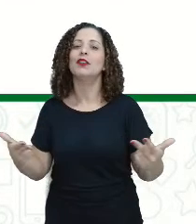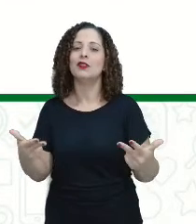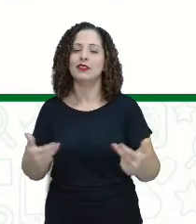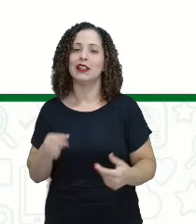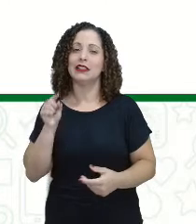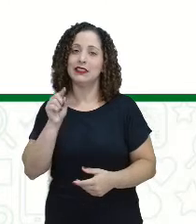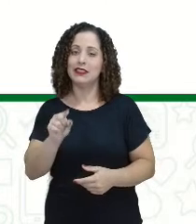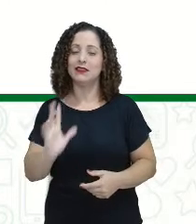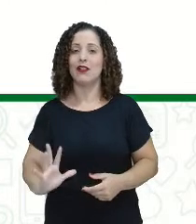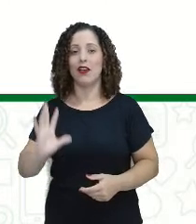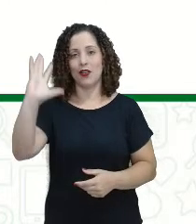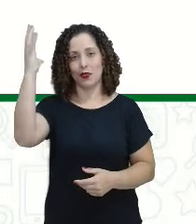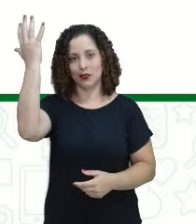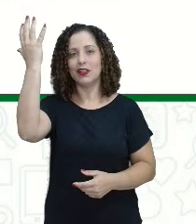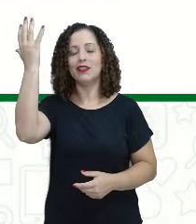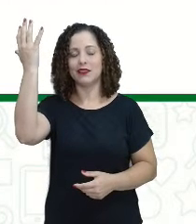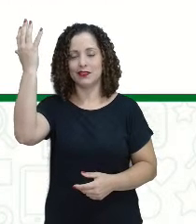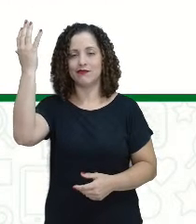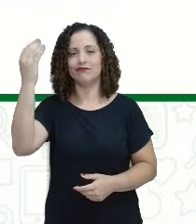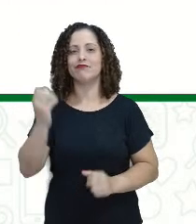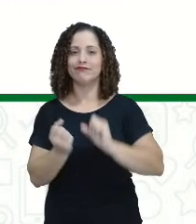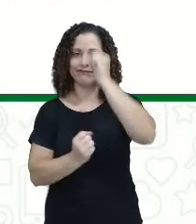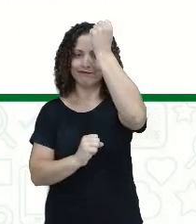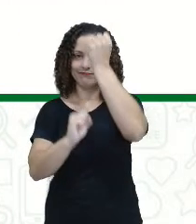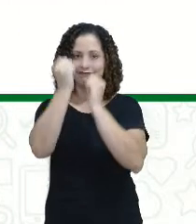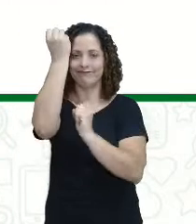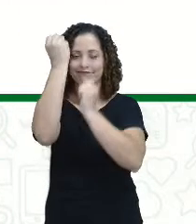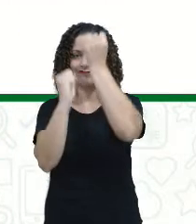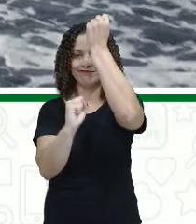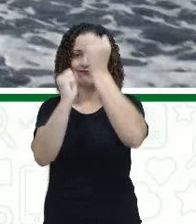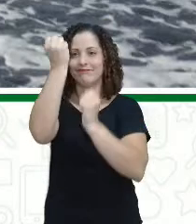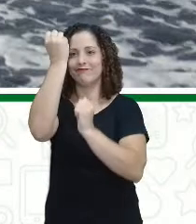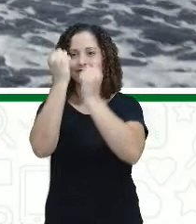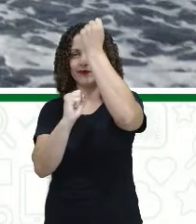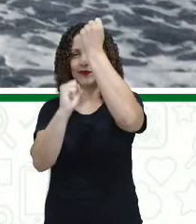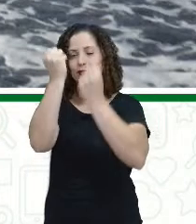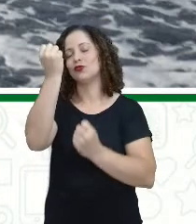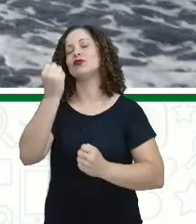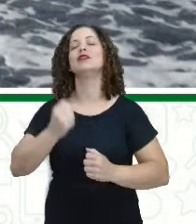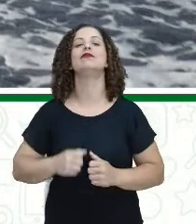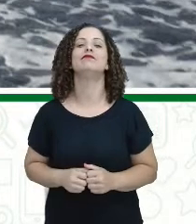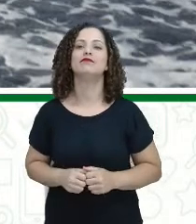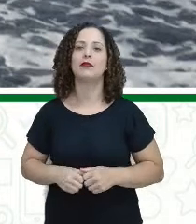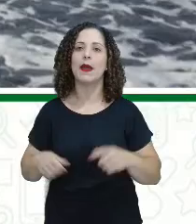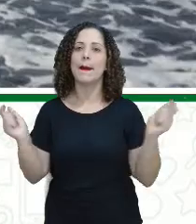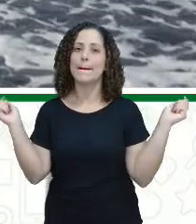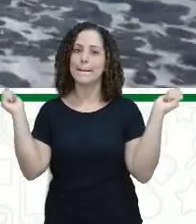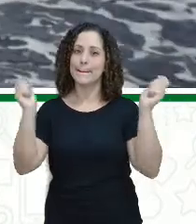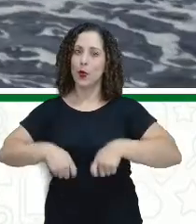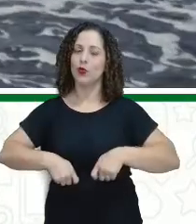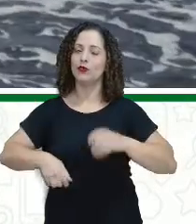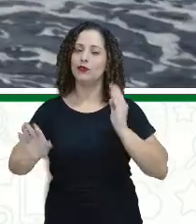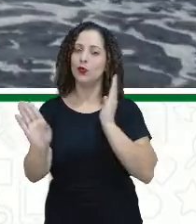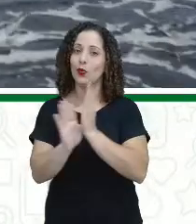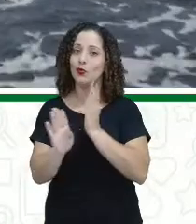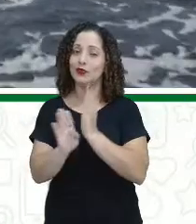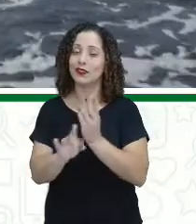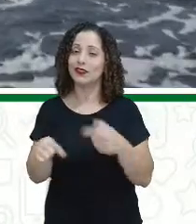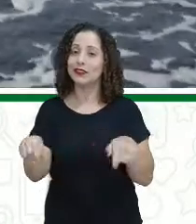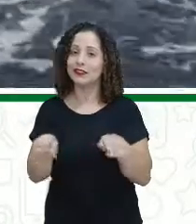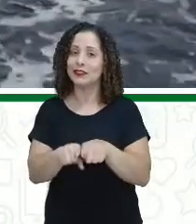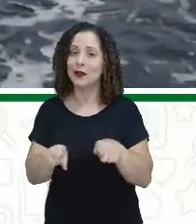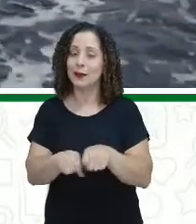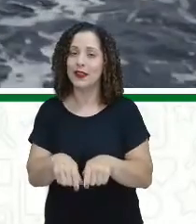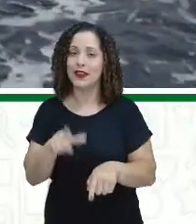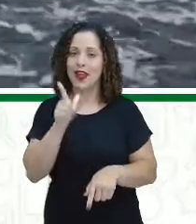isso acontece muito na indústria, por exemplo. A gente pode encontrar, como eu falei